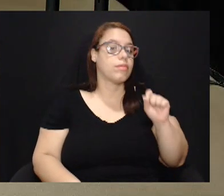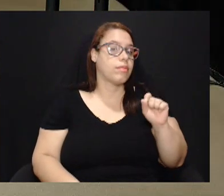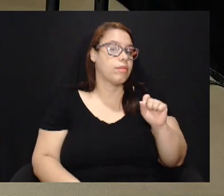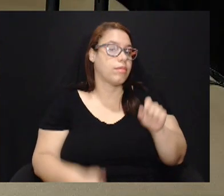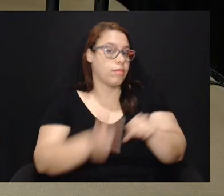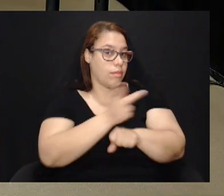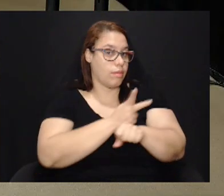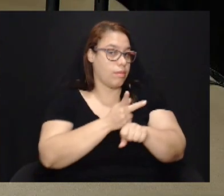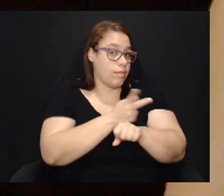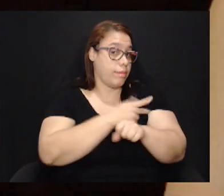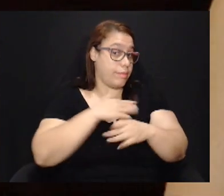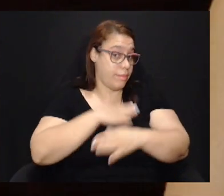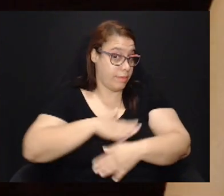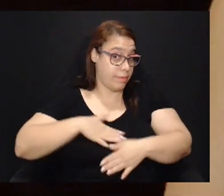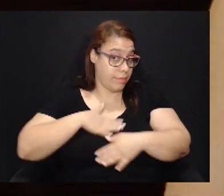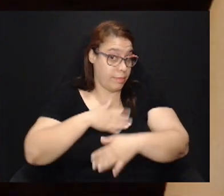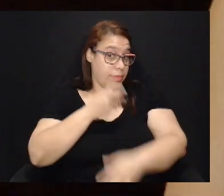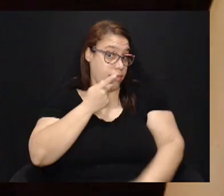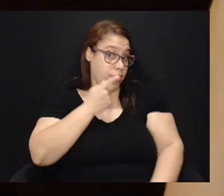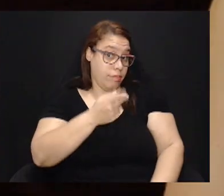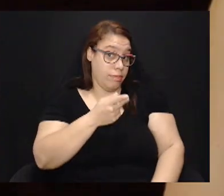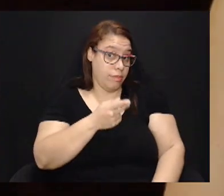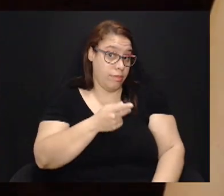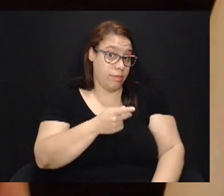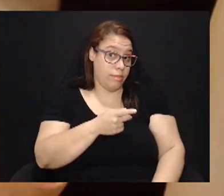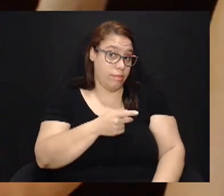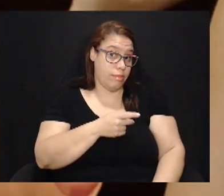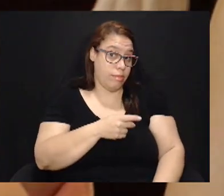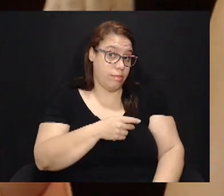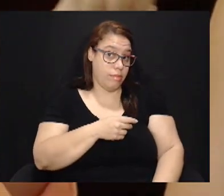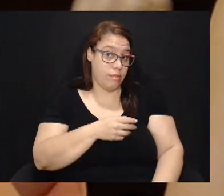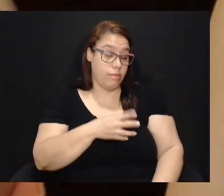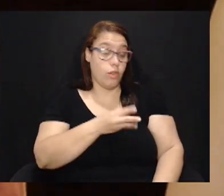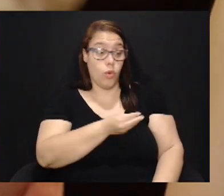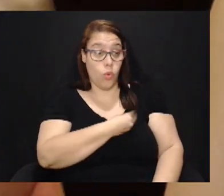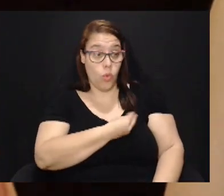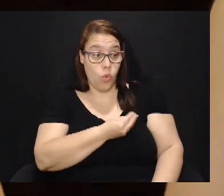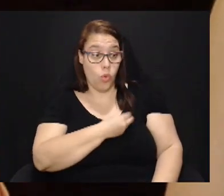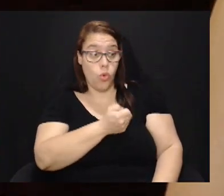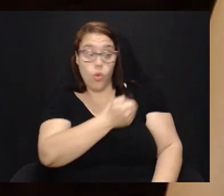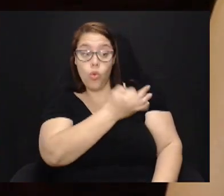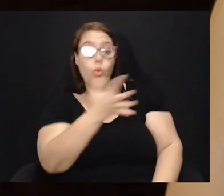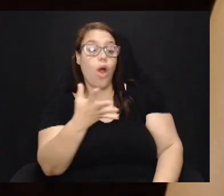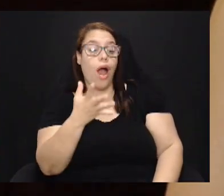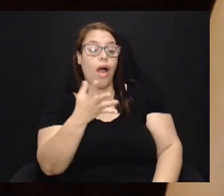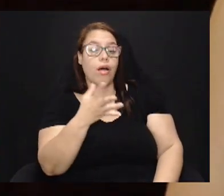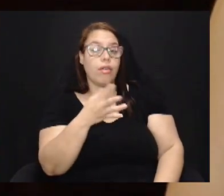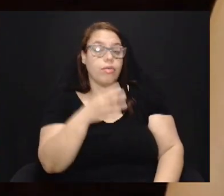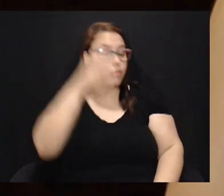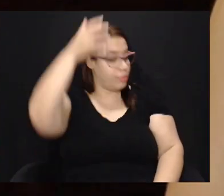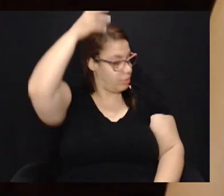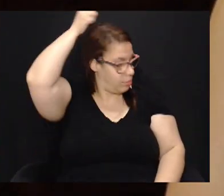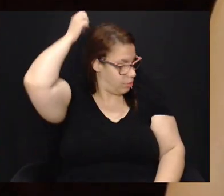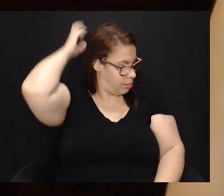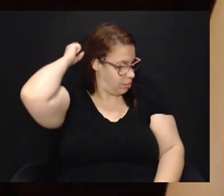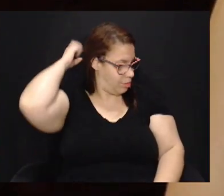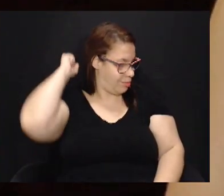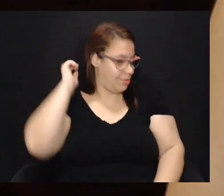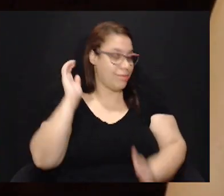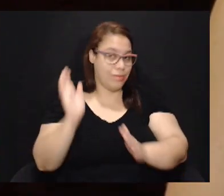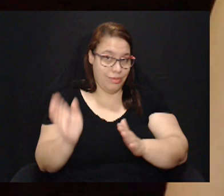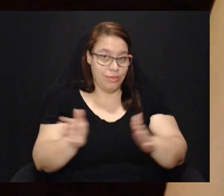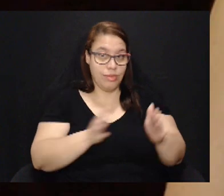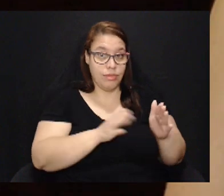né? Quando a gente fala no lifestyle, né? O estilo de vida. Acredito que o Rúbia trouxe, que está passando por esse momento, né? De